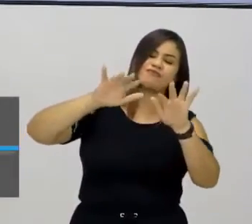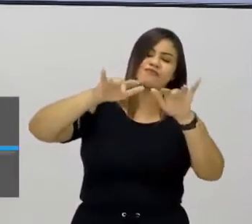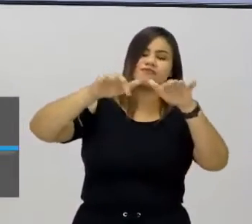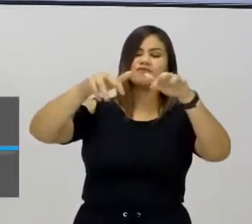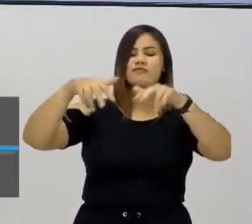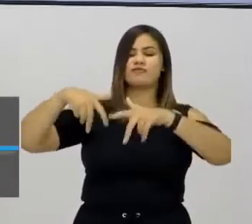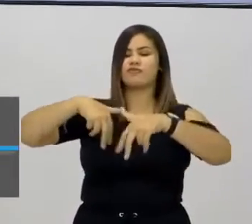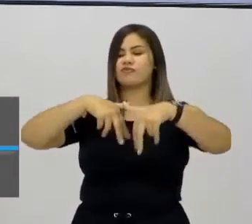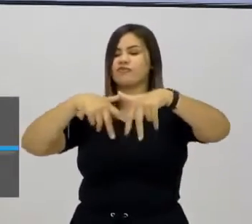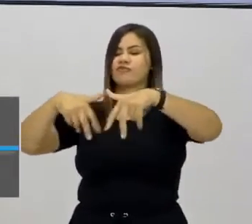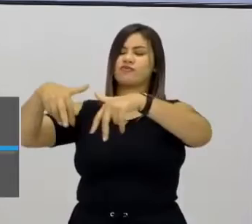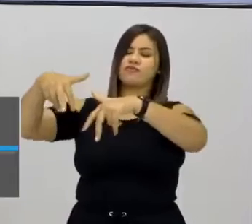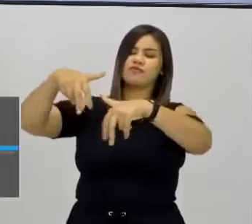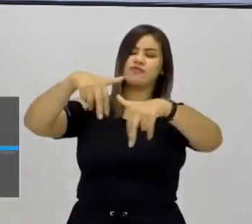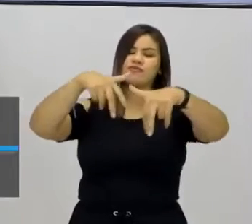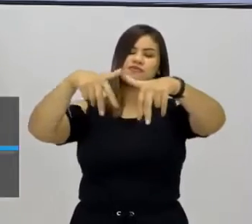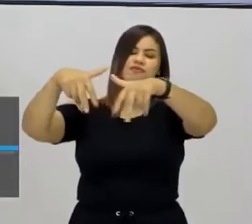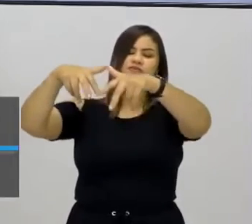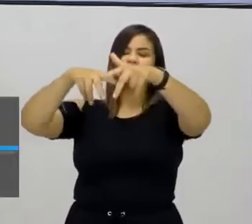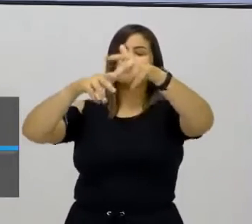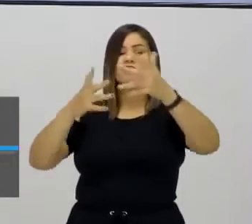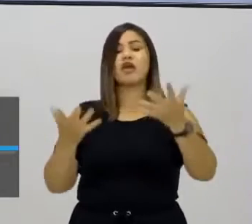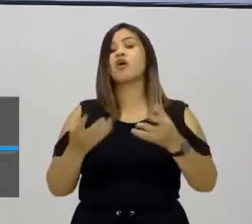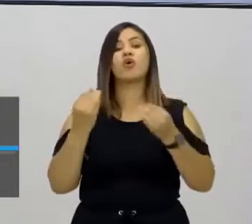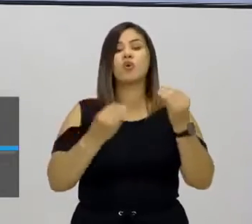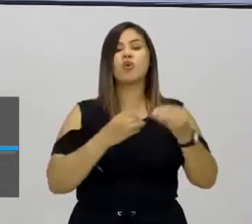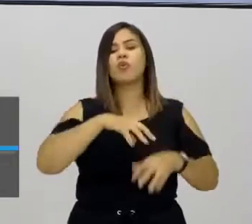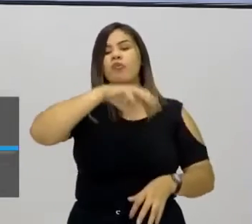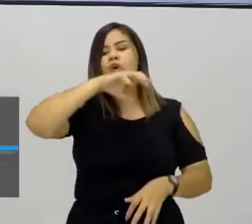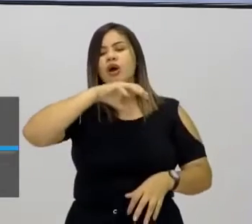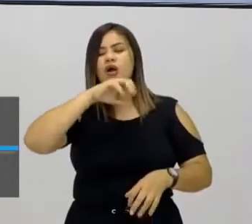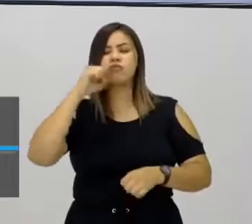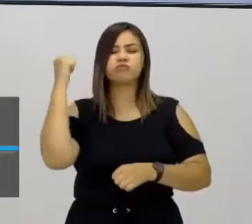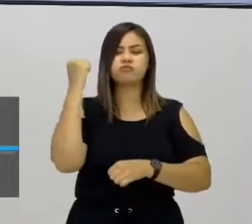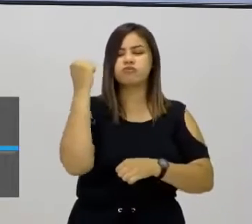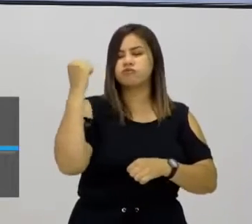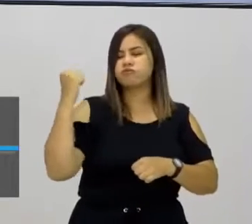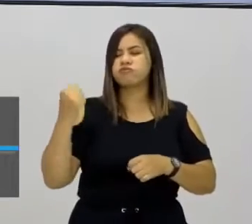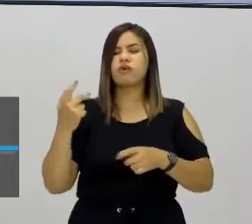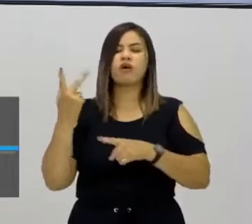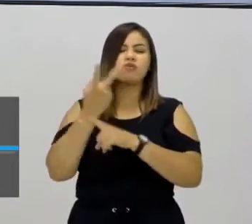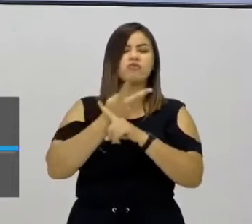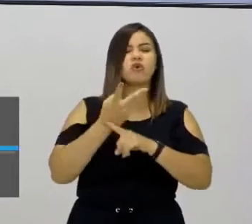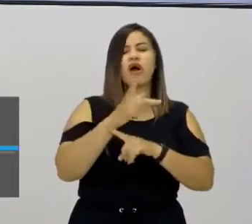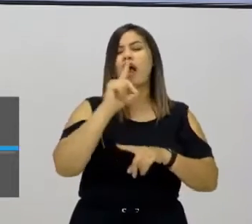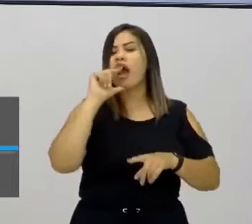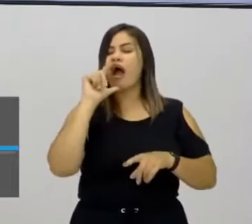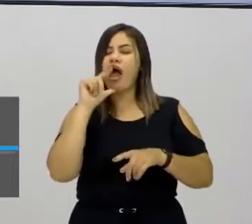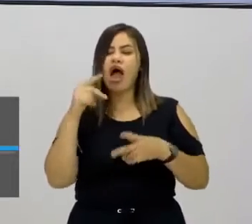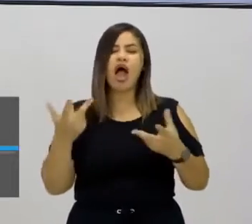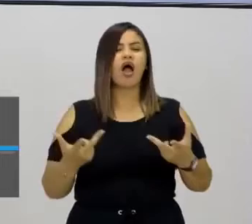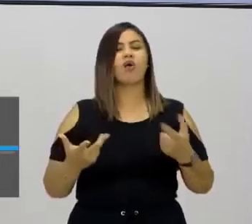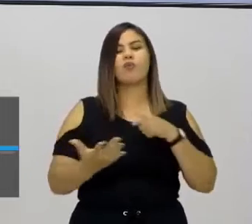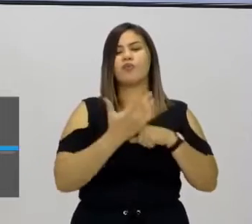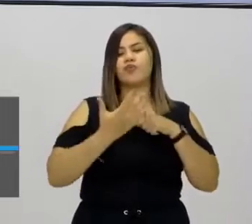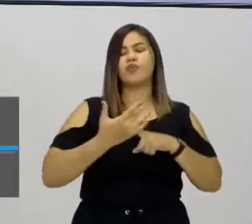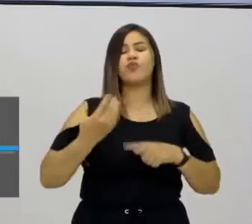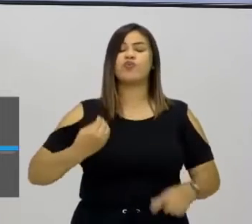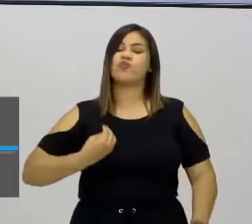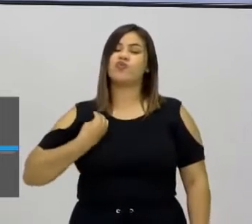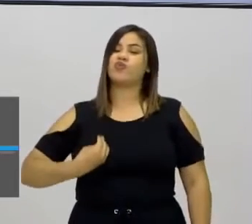lugar, né? Praticamente ele caçando, coletando, né, buscando água para a sua